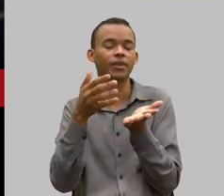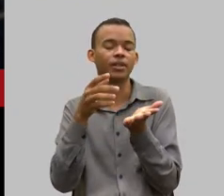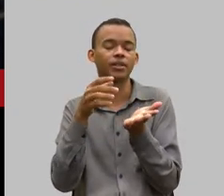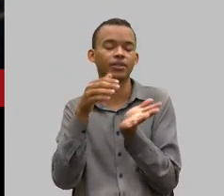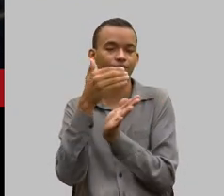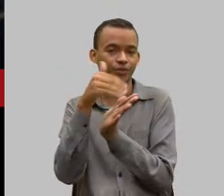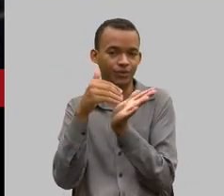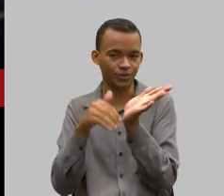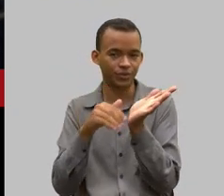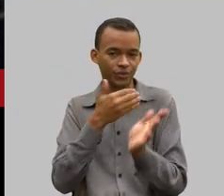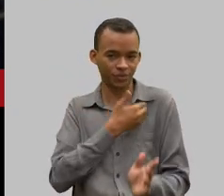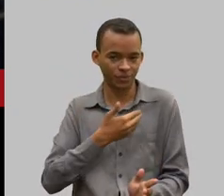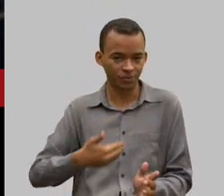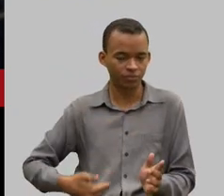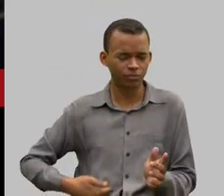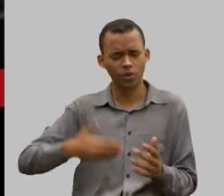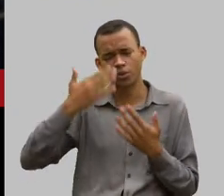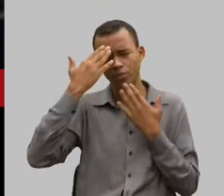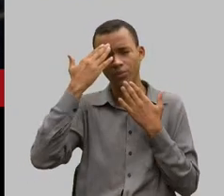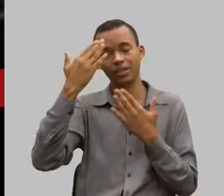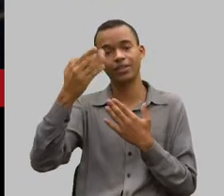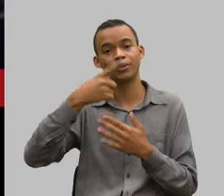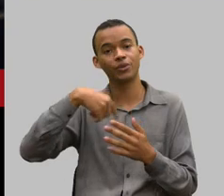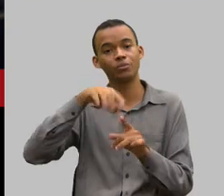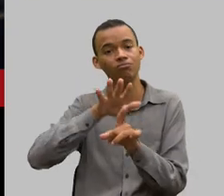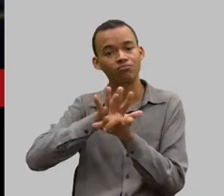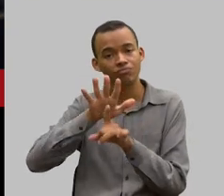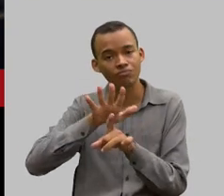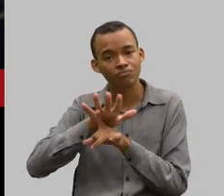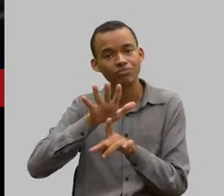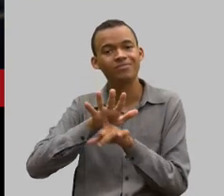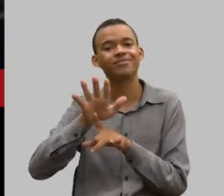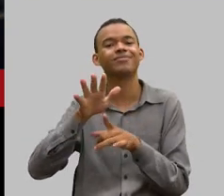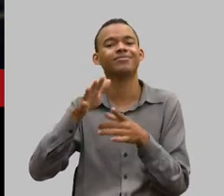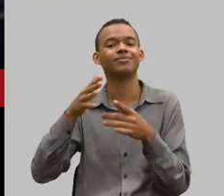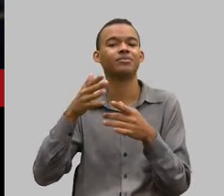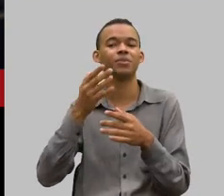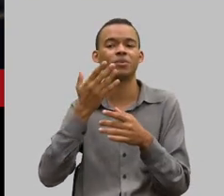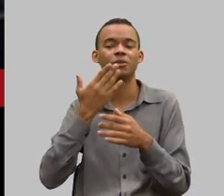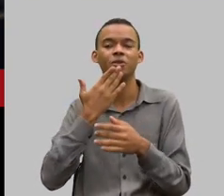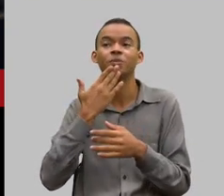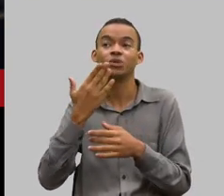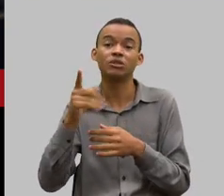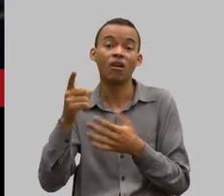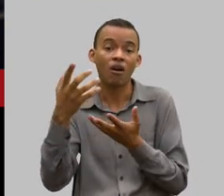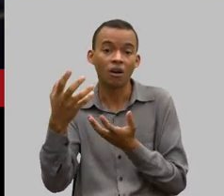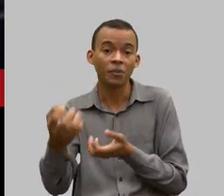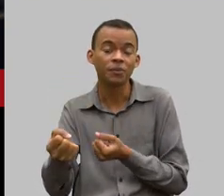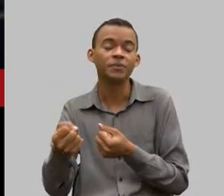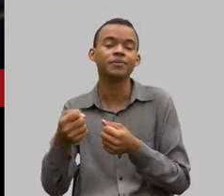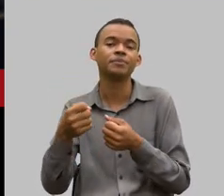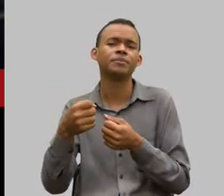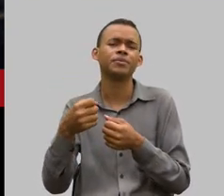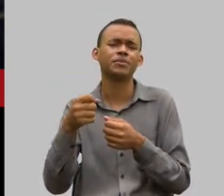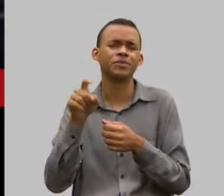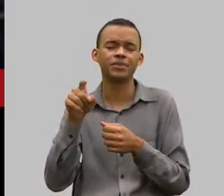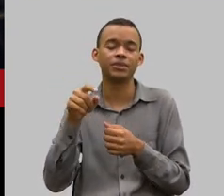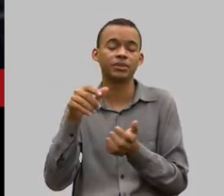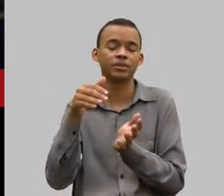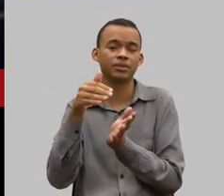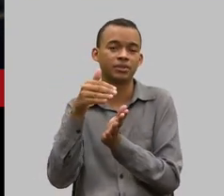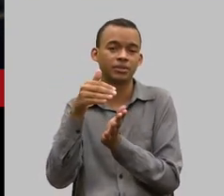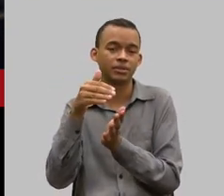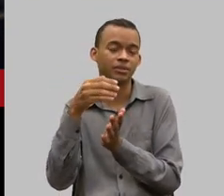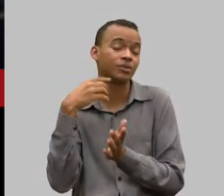receber as demandas nossas mesmo sem ser Deputado anteriormente o estado sempre atendia porque não era